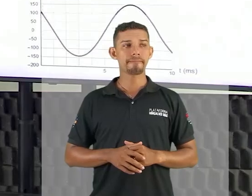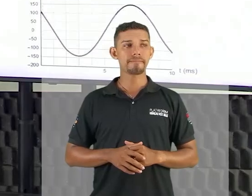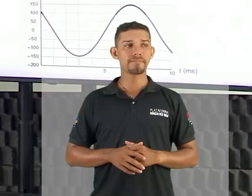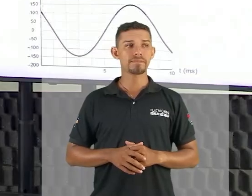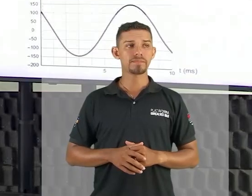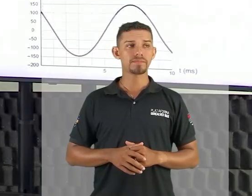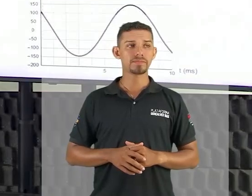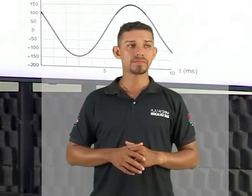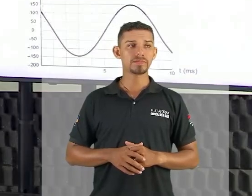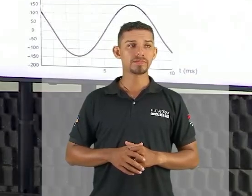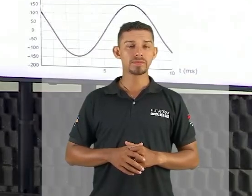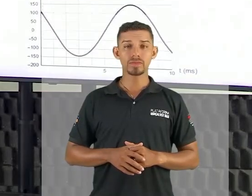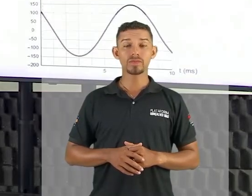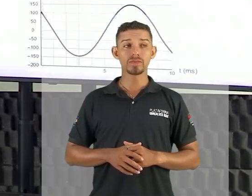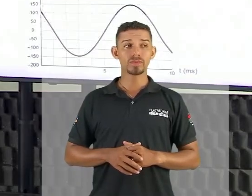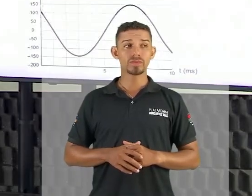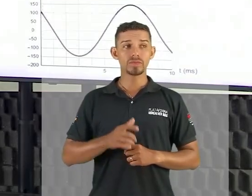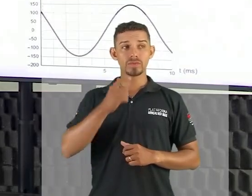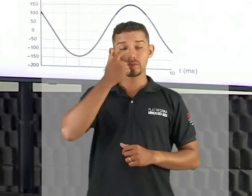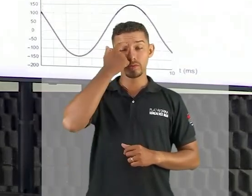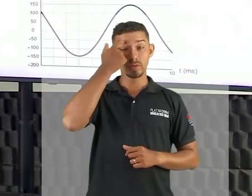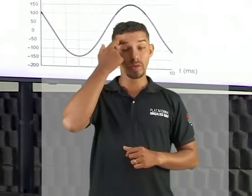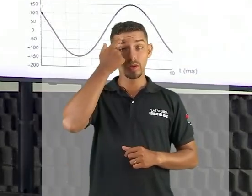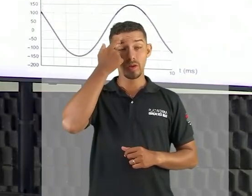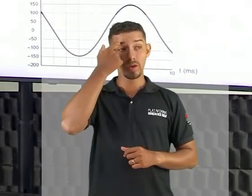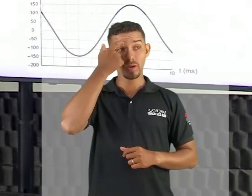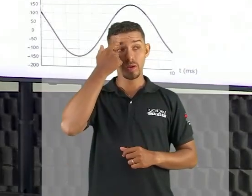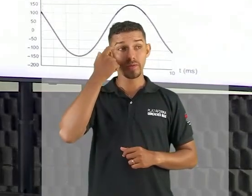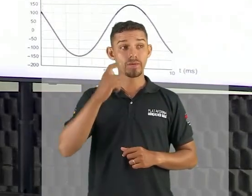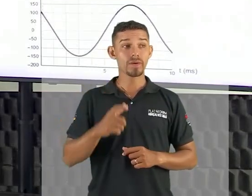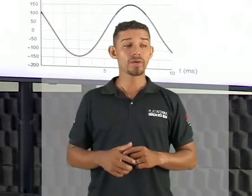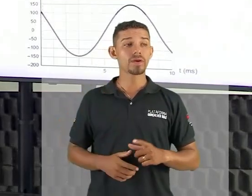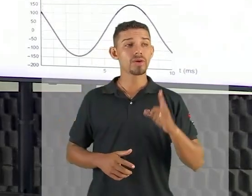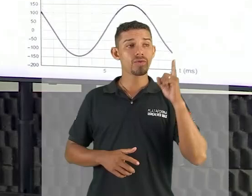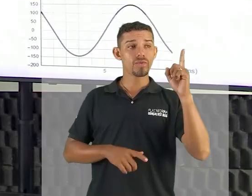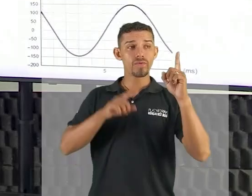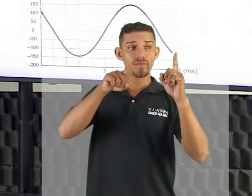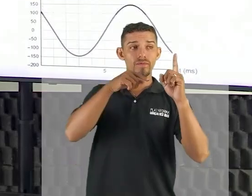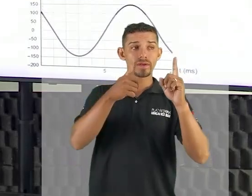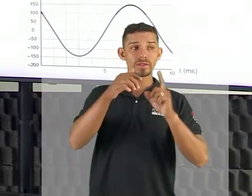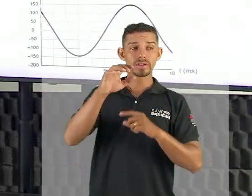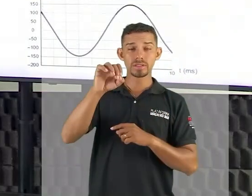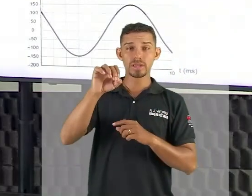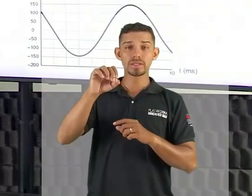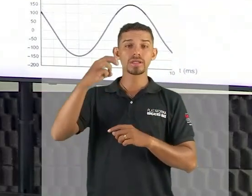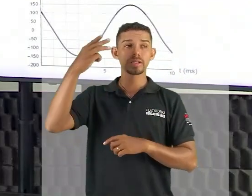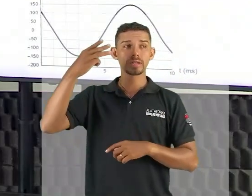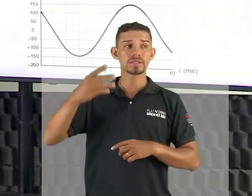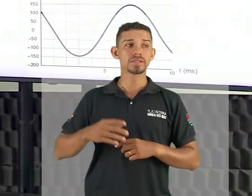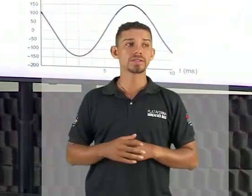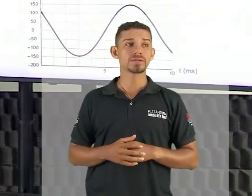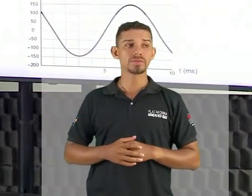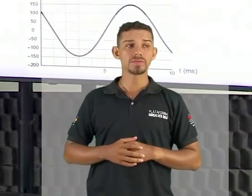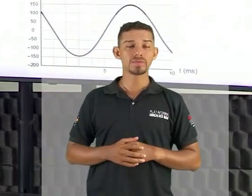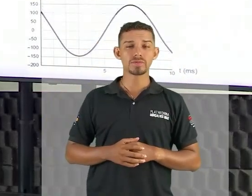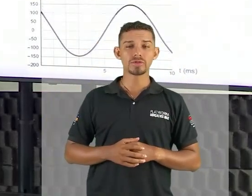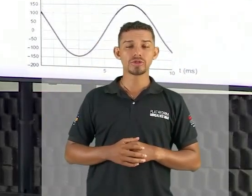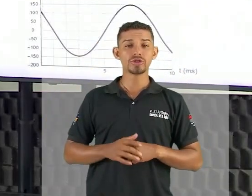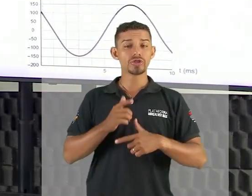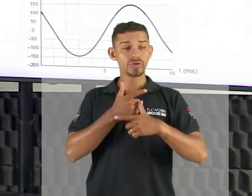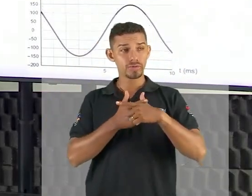frequência Quando ele subir vai ficar 1 x 10 Tera dividido por